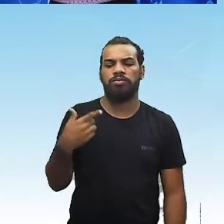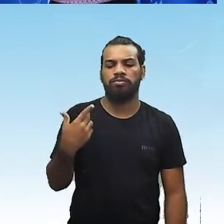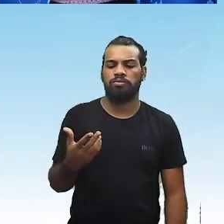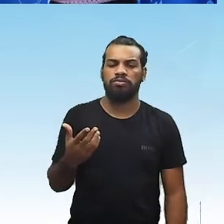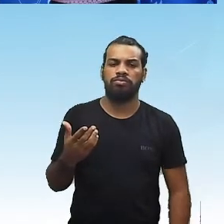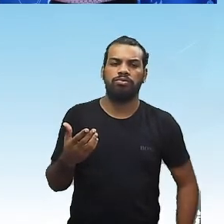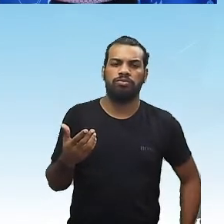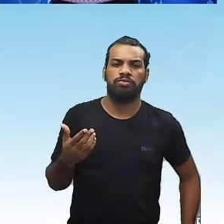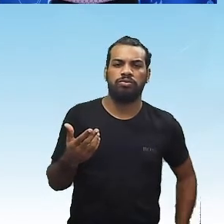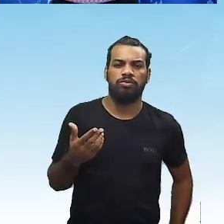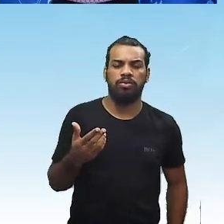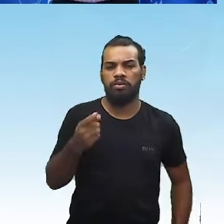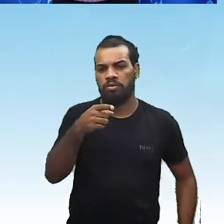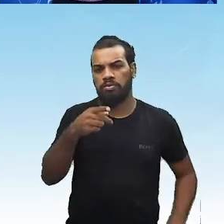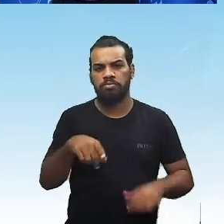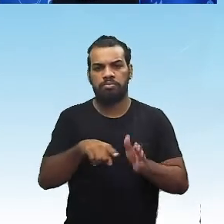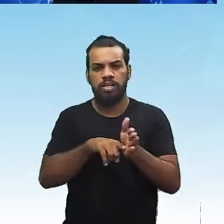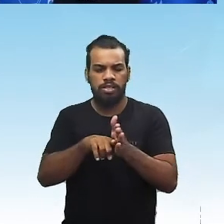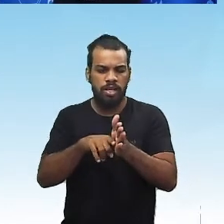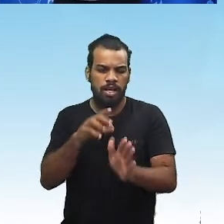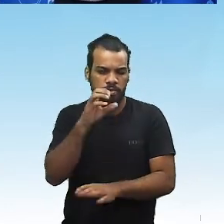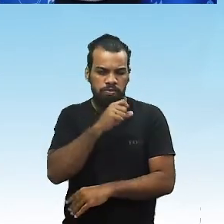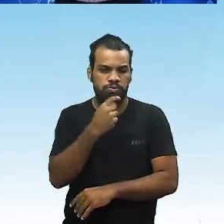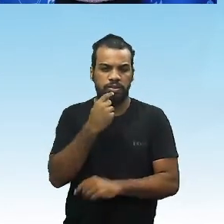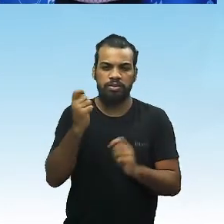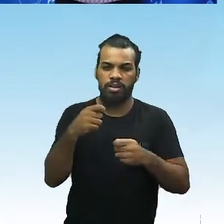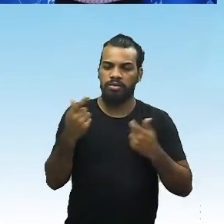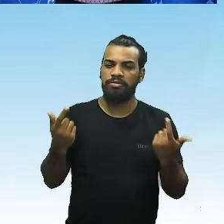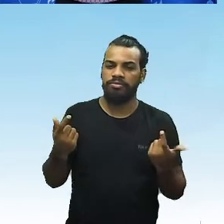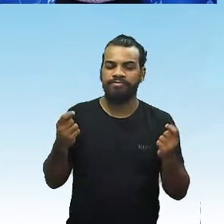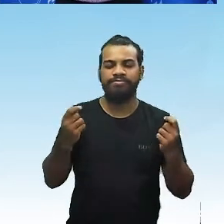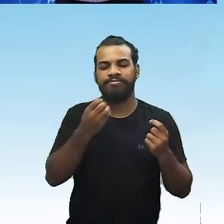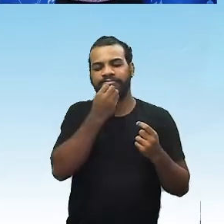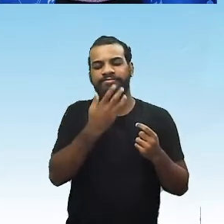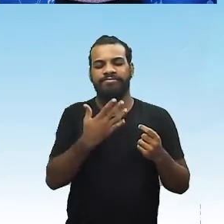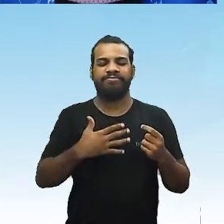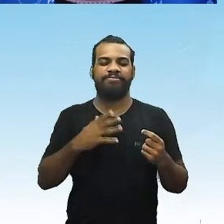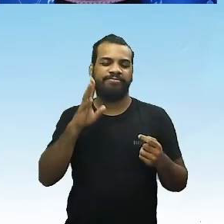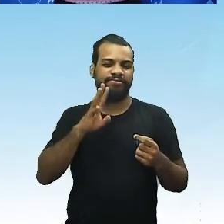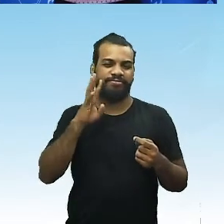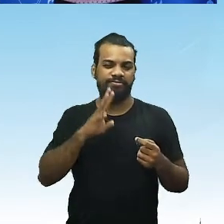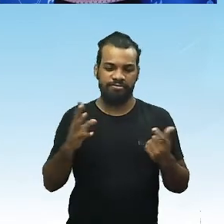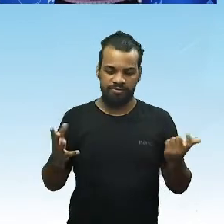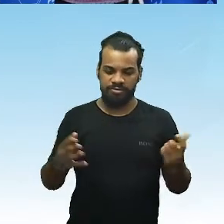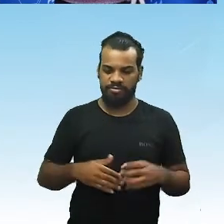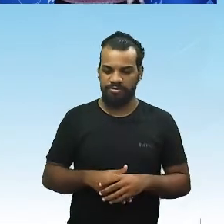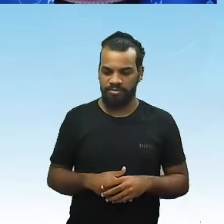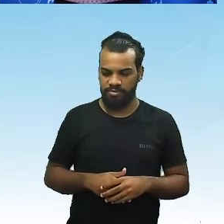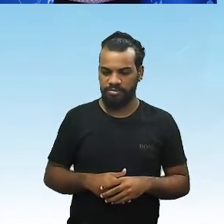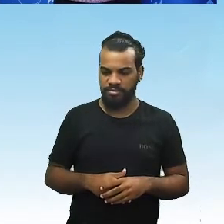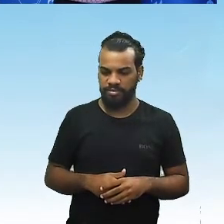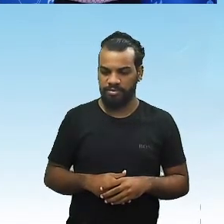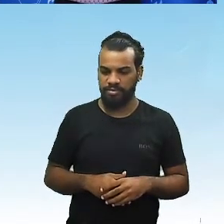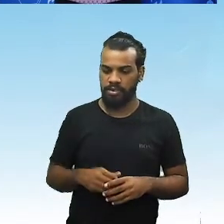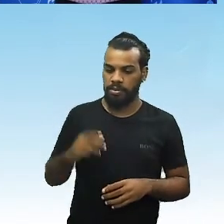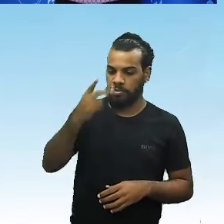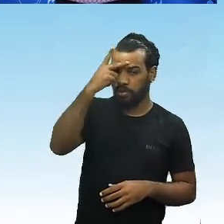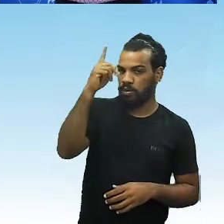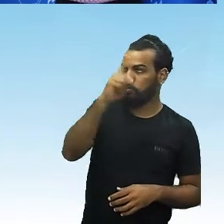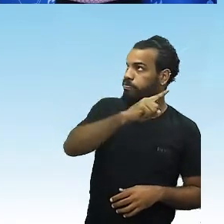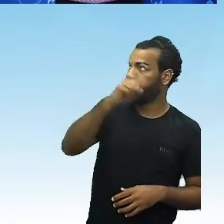podem pesquisar rapidinho e encontrar. São filmes divertidíssimos, com grandes nomes como Meryl Streep, né?